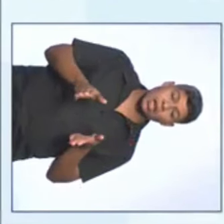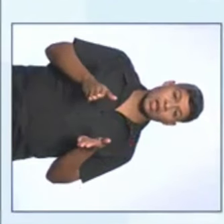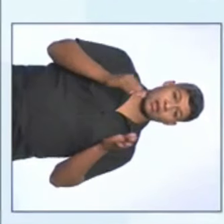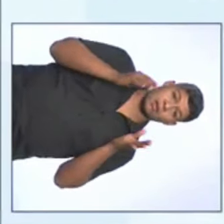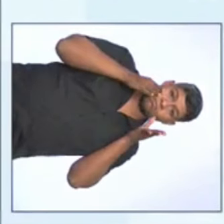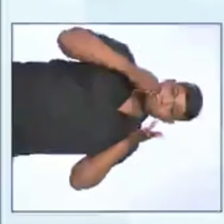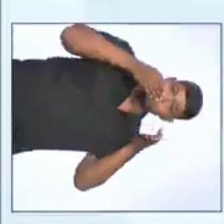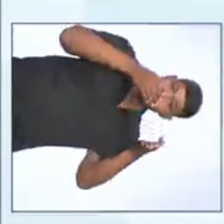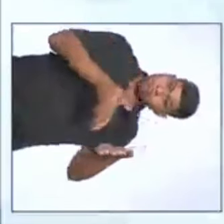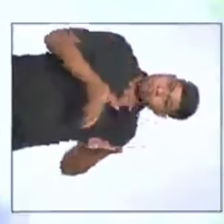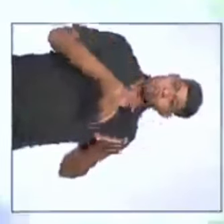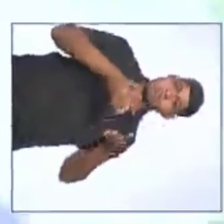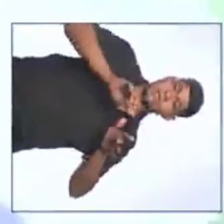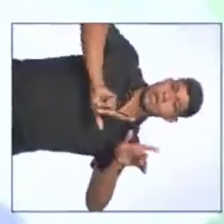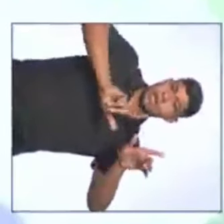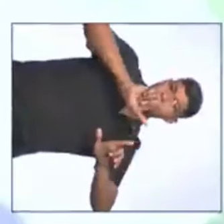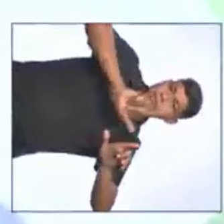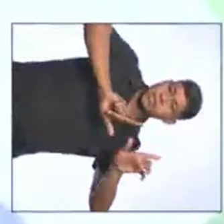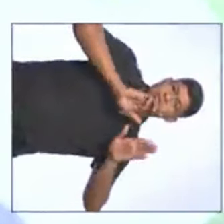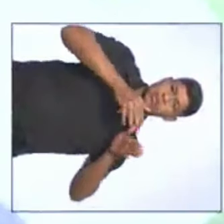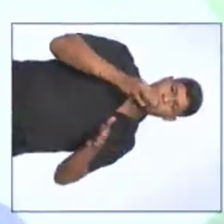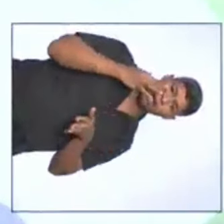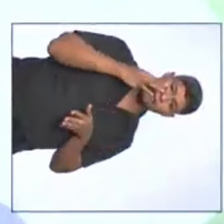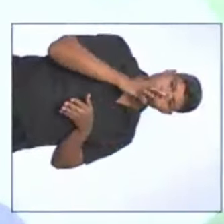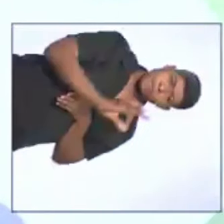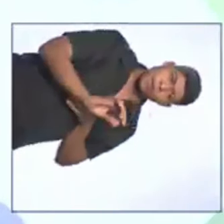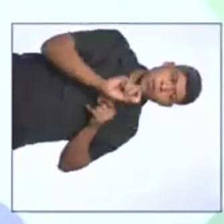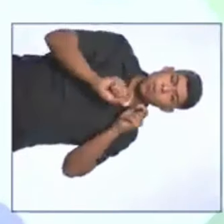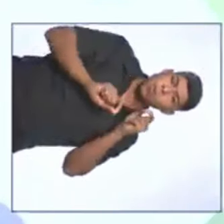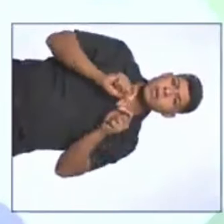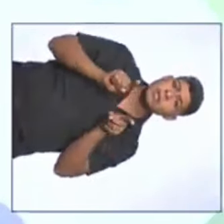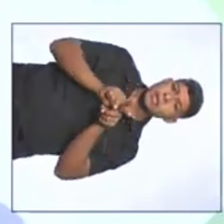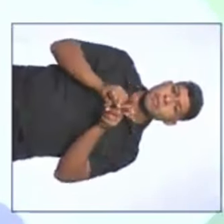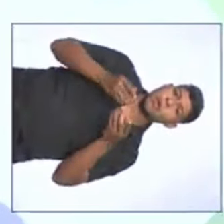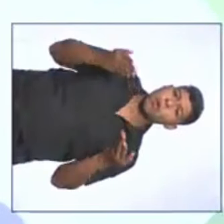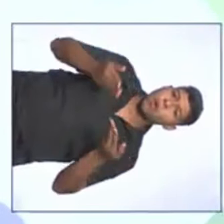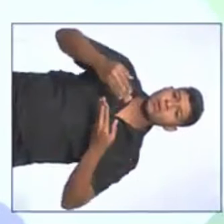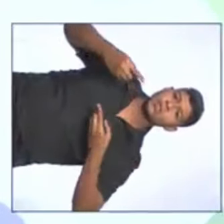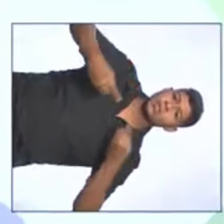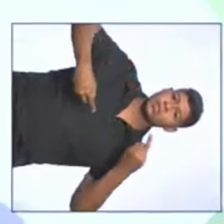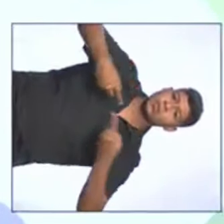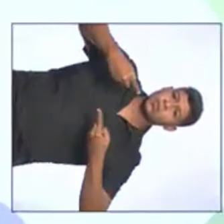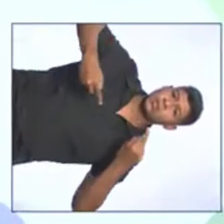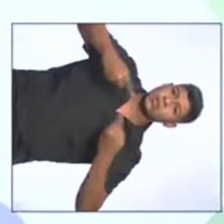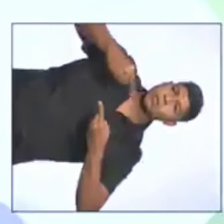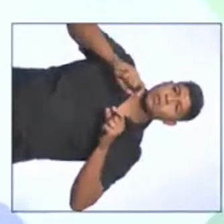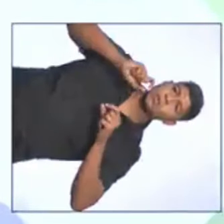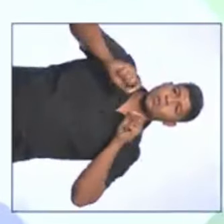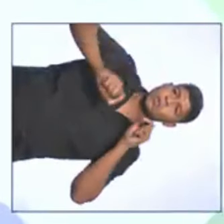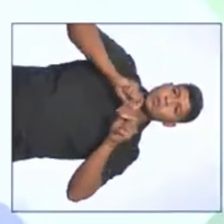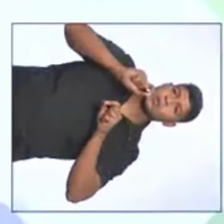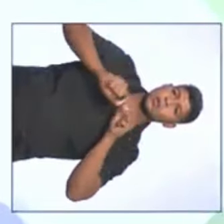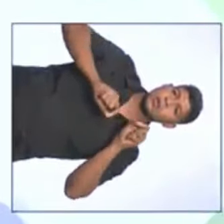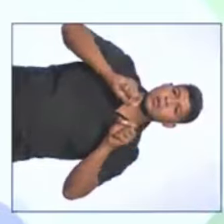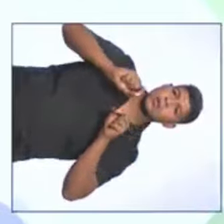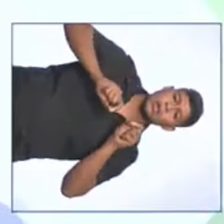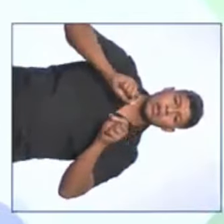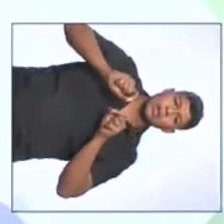ou acompanham a mídia, vocês já devem ter visto que isso também hoje tá sendo discutido sobre a questão de ser apenas,